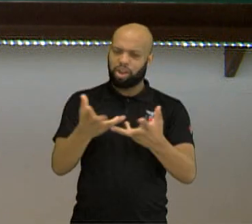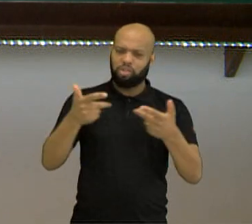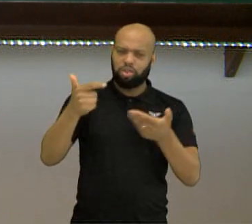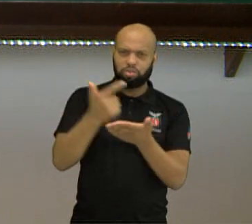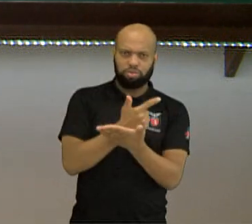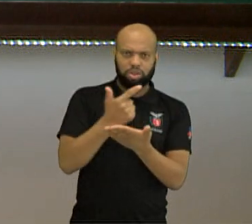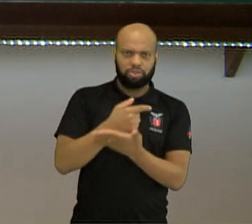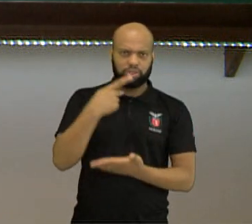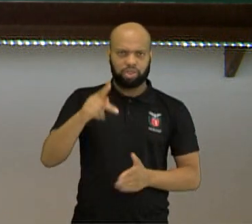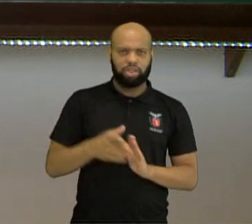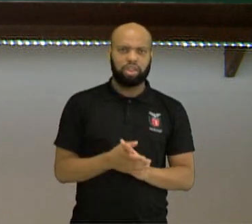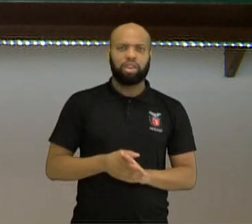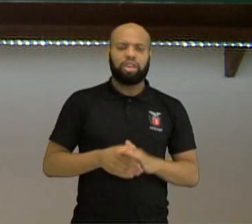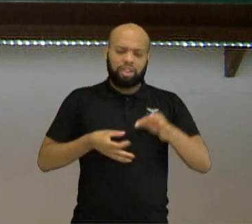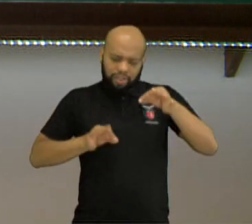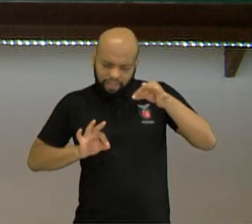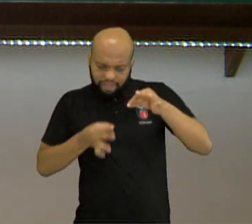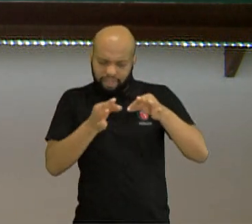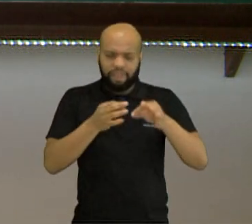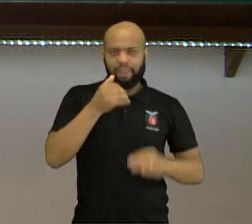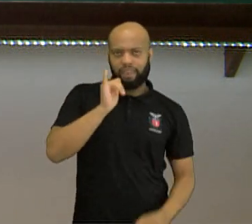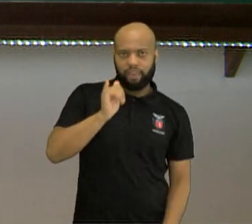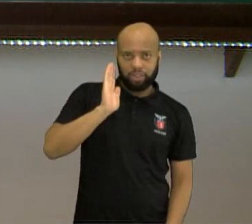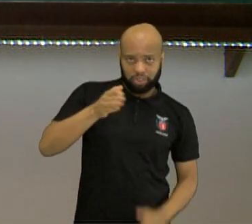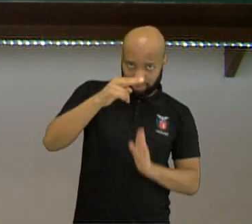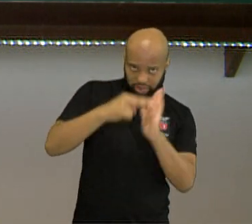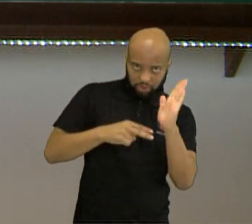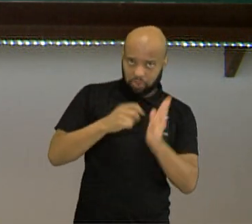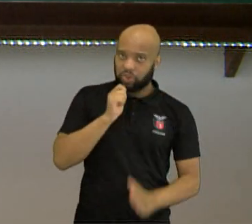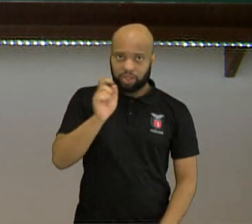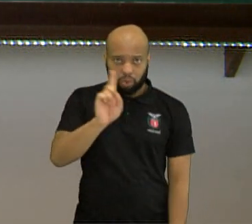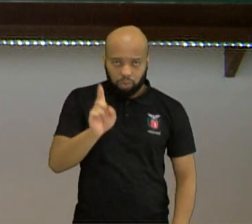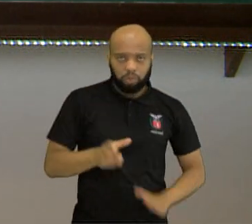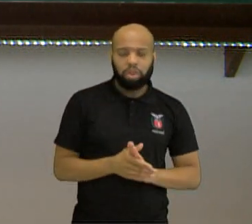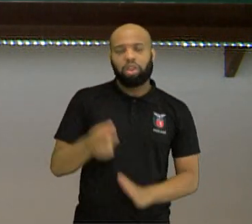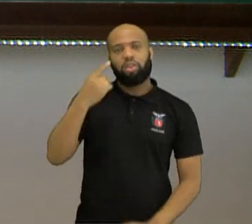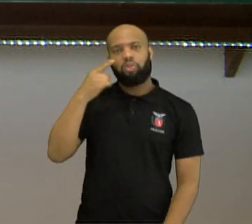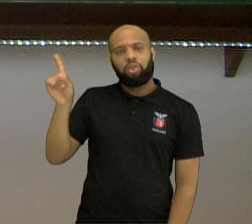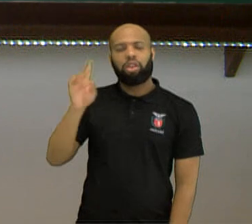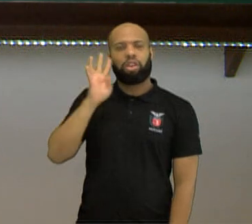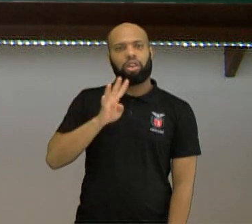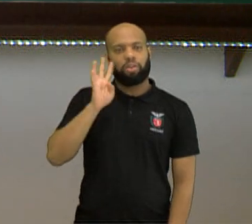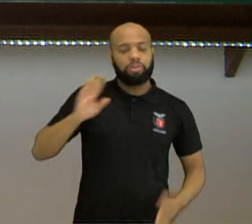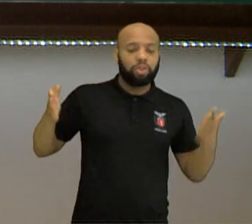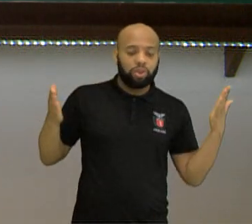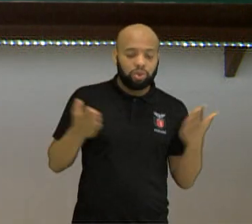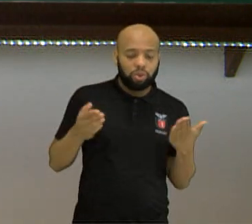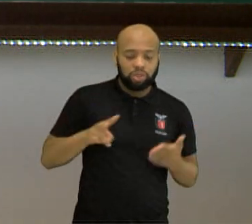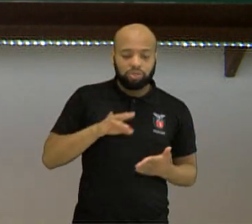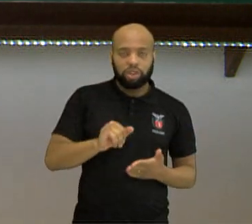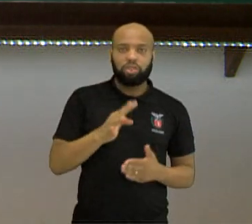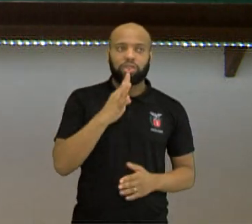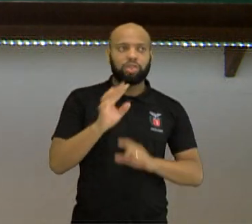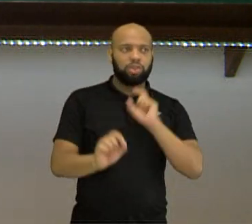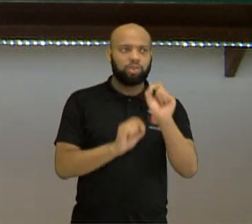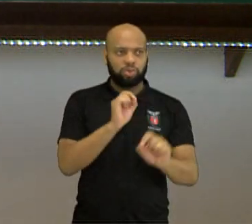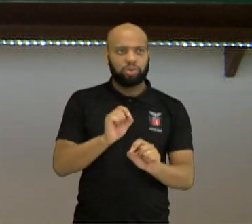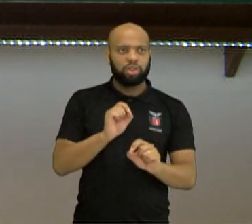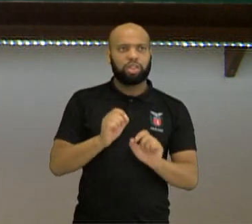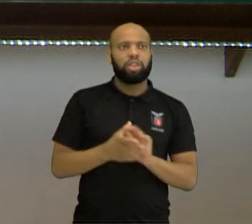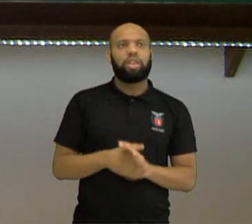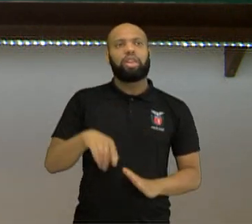agora microconto? Não? Olha que bacana! Hoje você vai conhecer, então, um